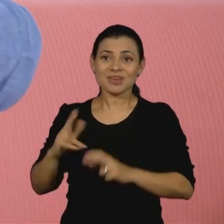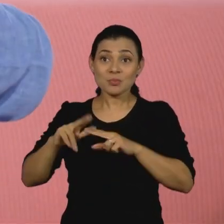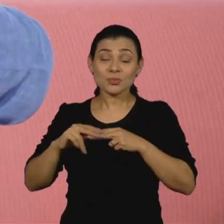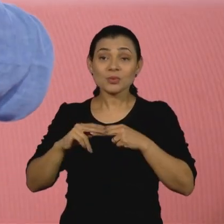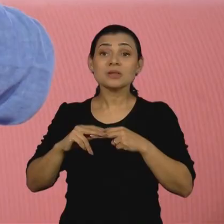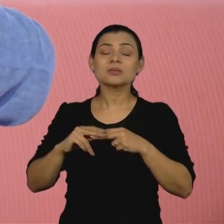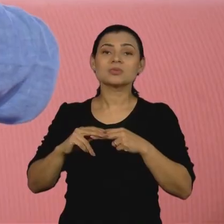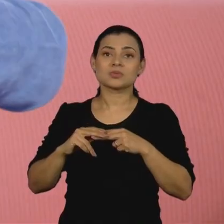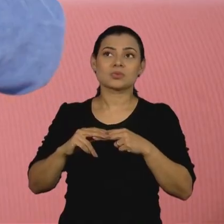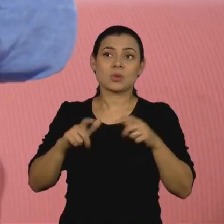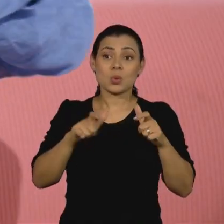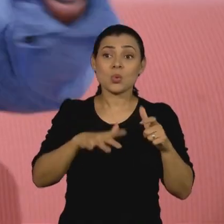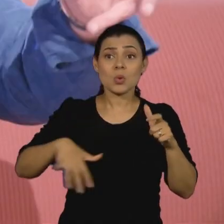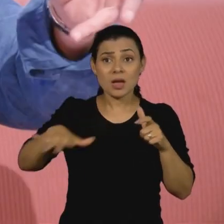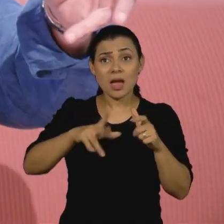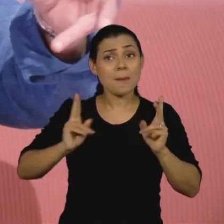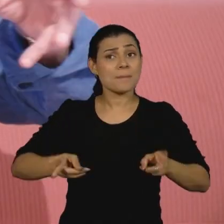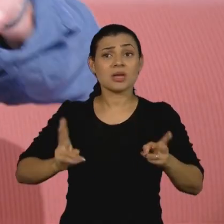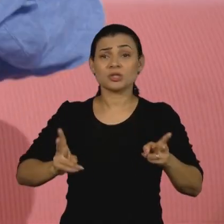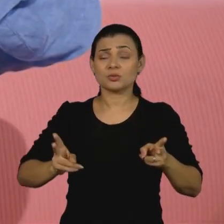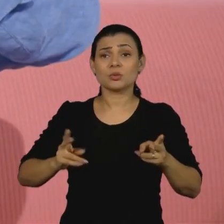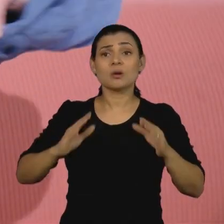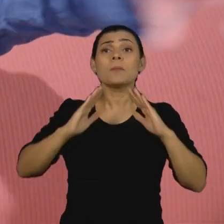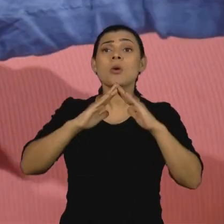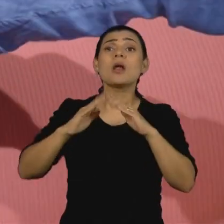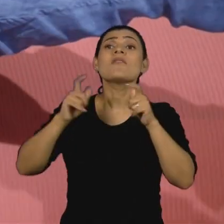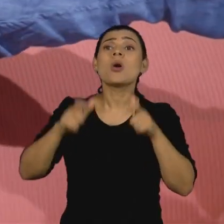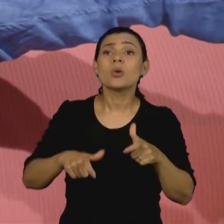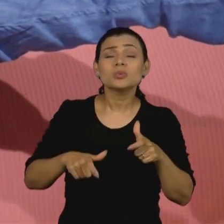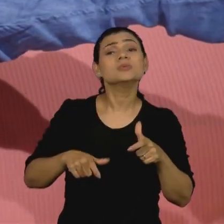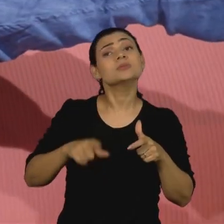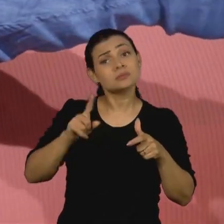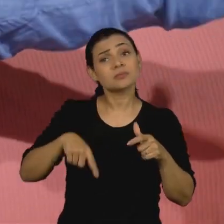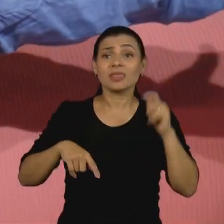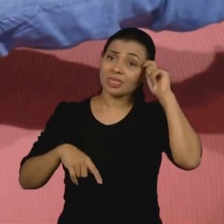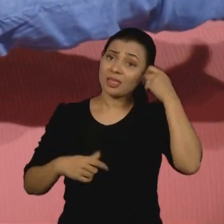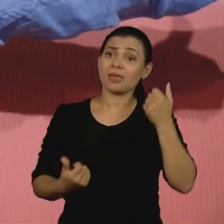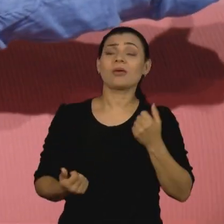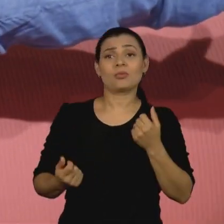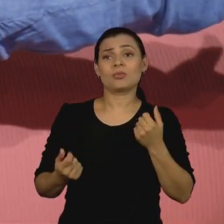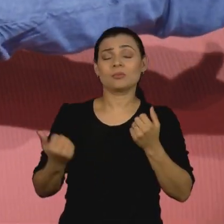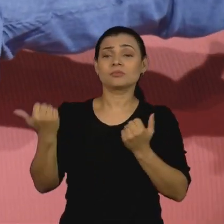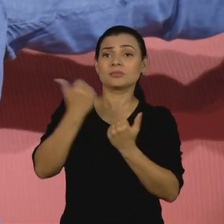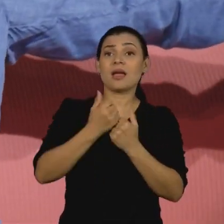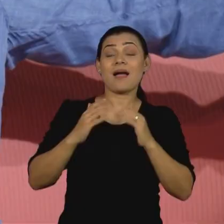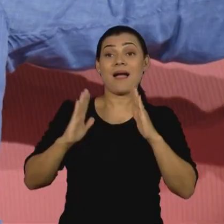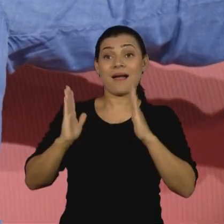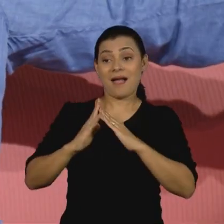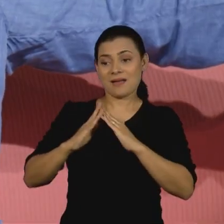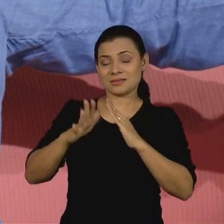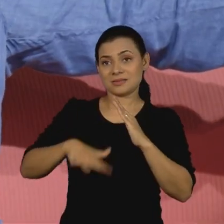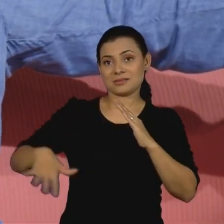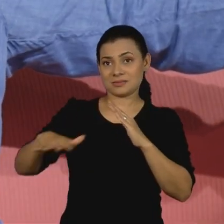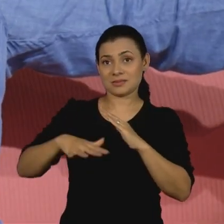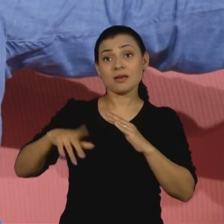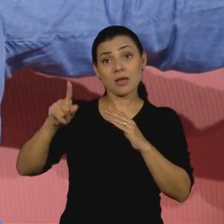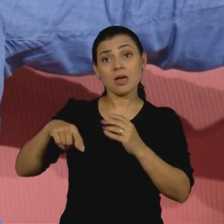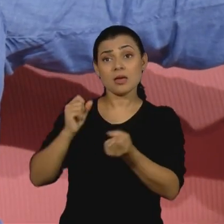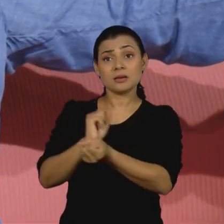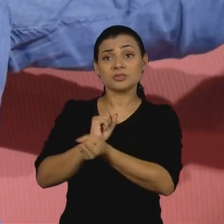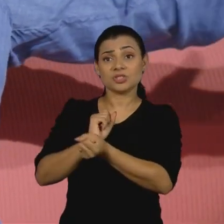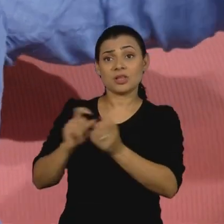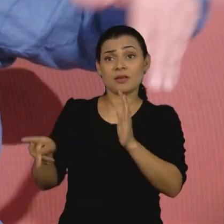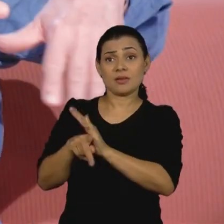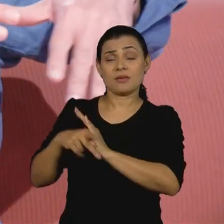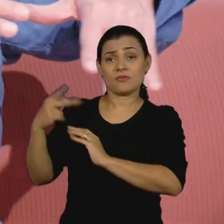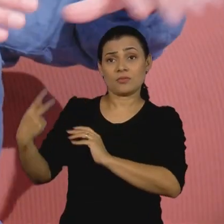as dependências eram as mesmas. Então, estava ali aquela casa que era a senzala,